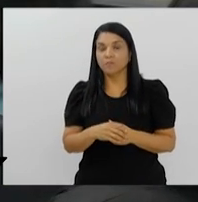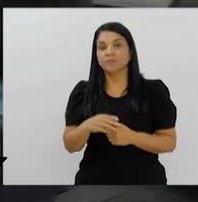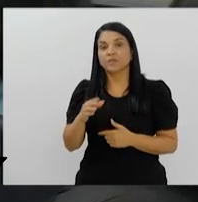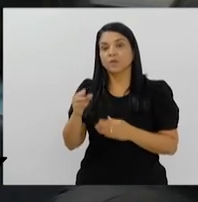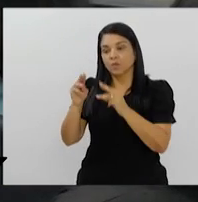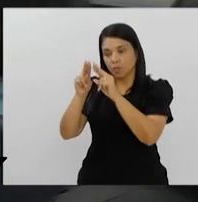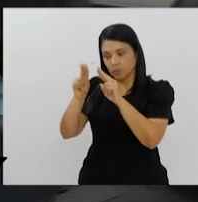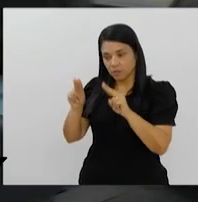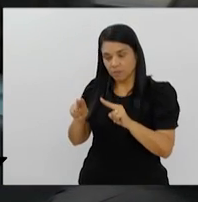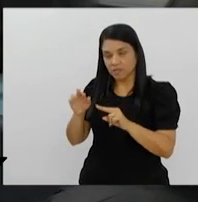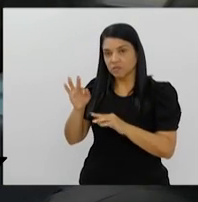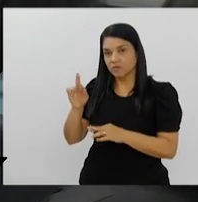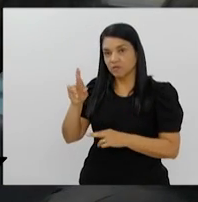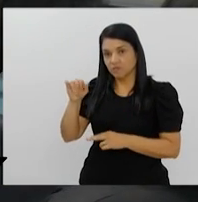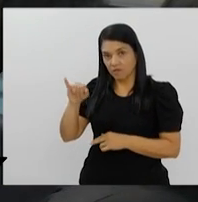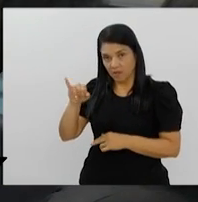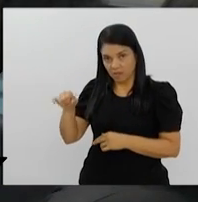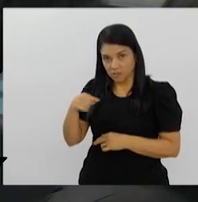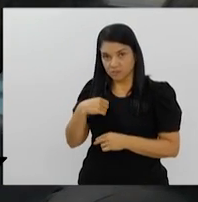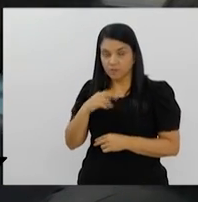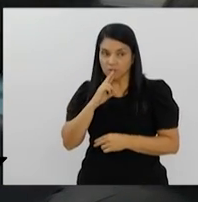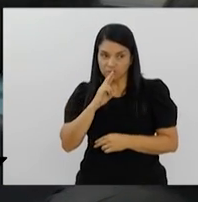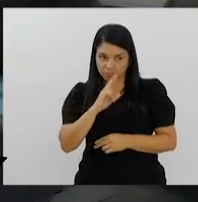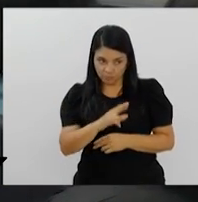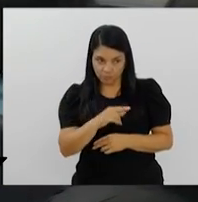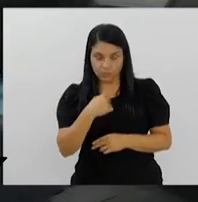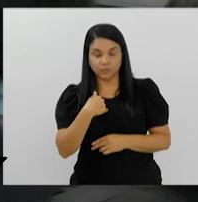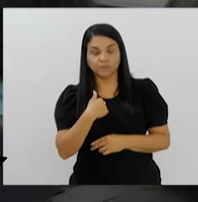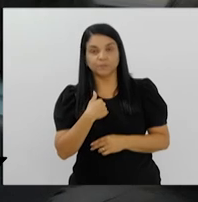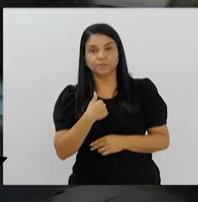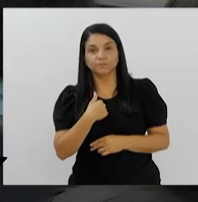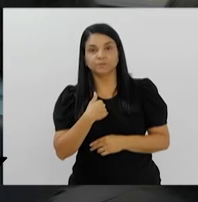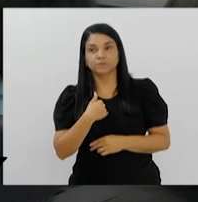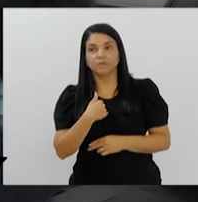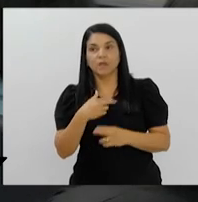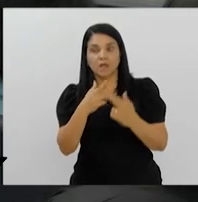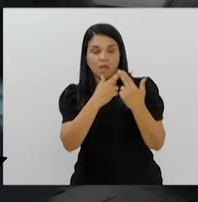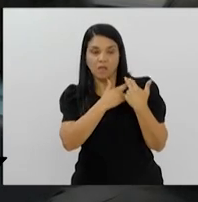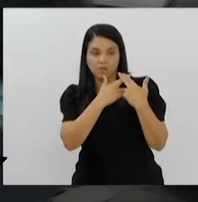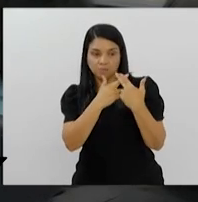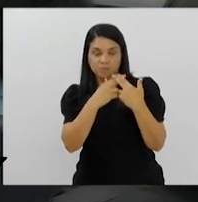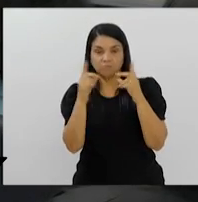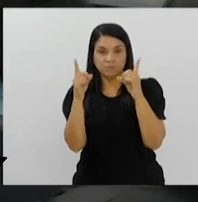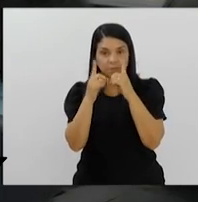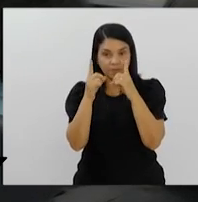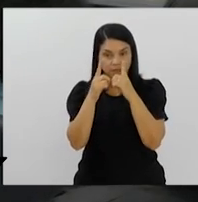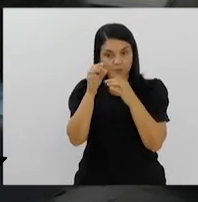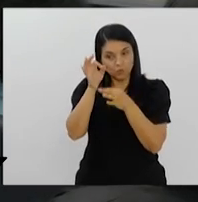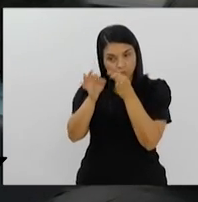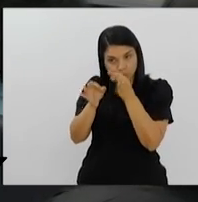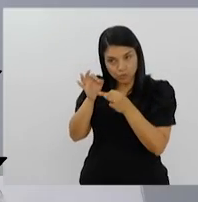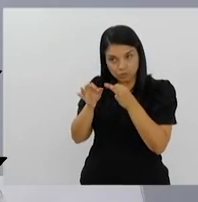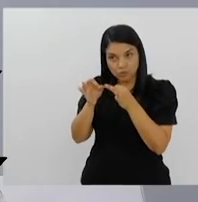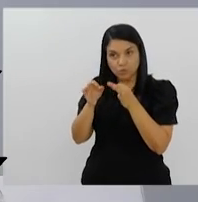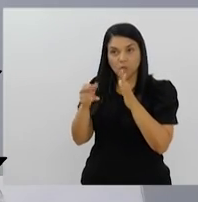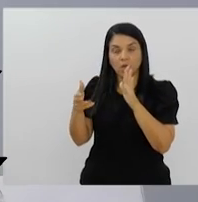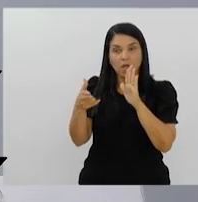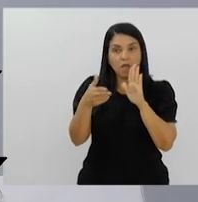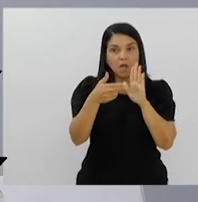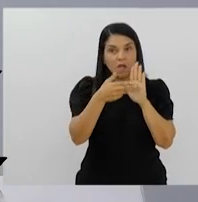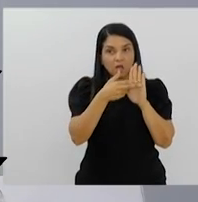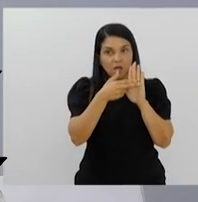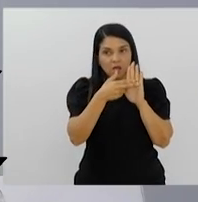ferência Até onde eu sei volto a dizer lá minha responsabilidade sobre o departamento jurídico mas nós Assumimos